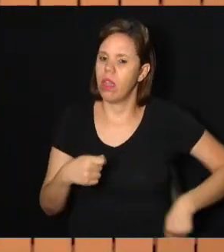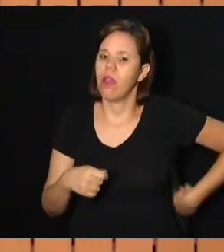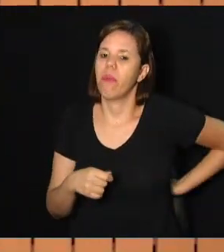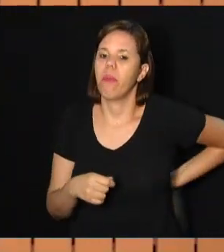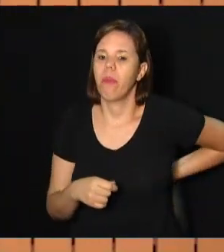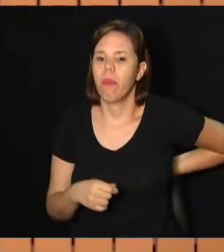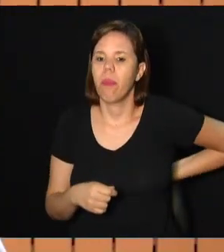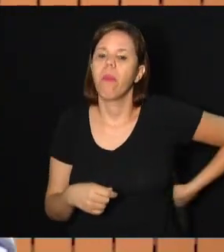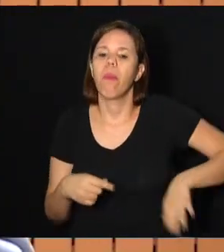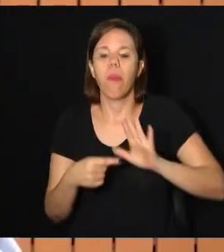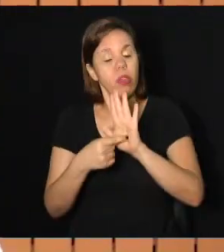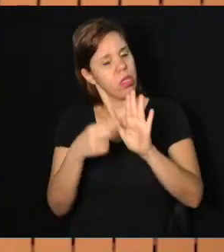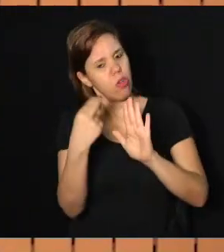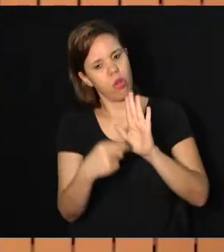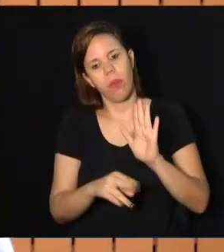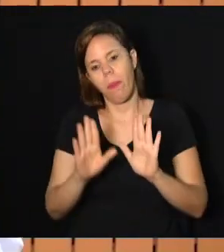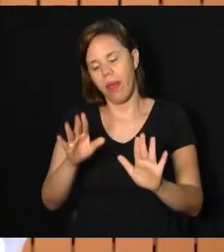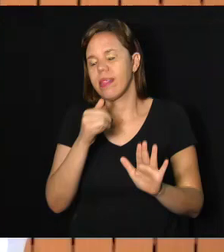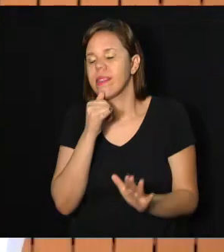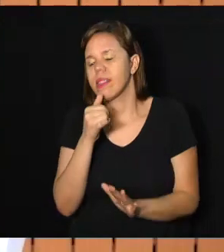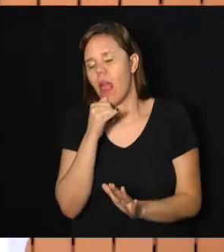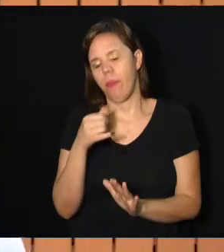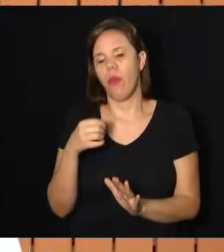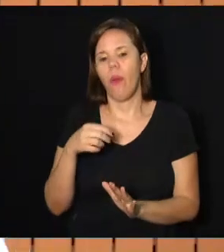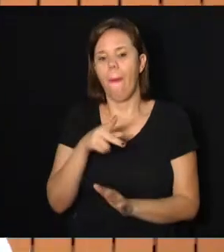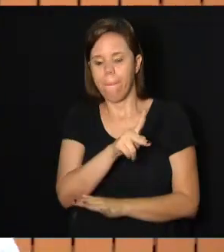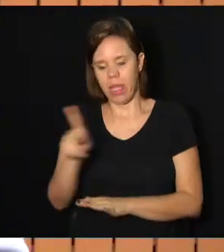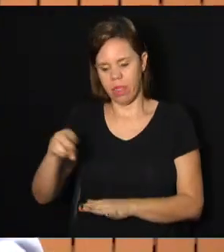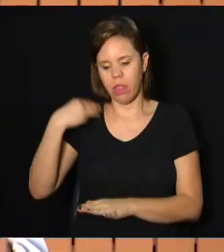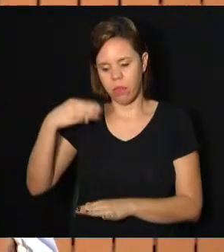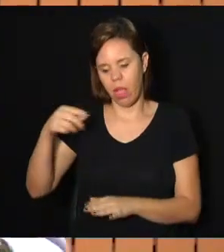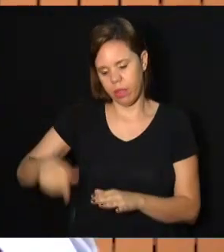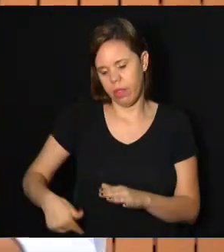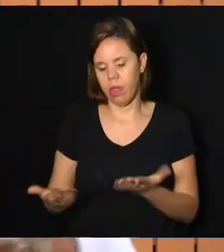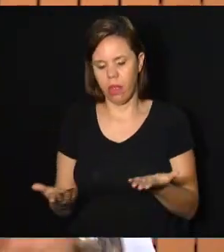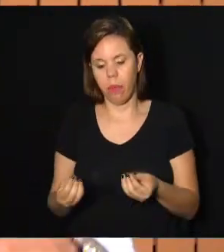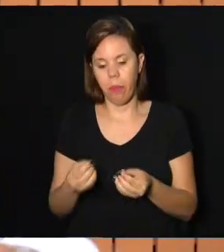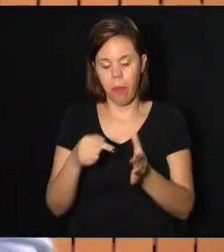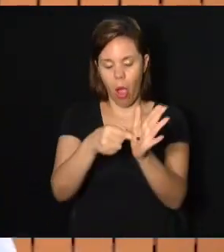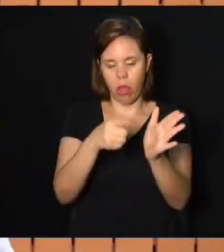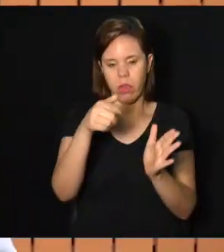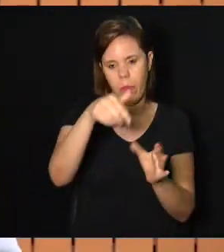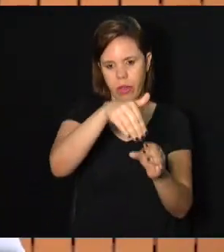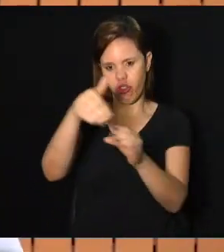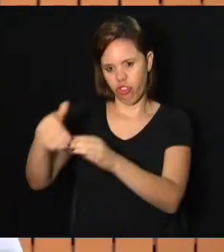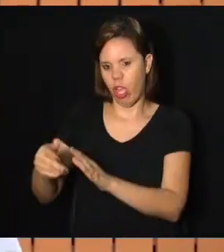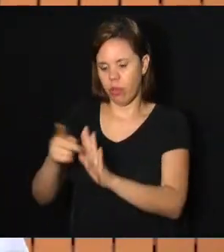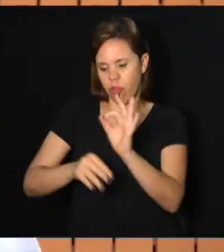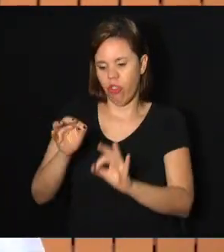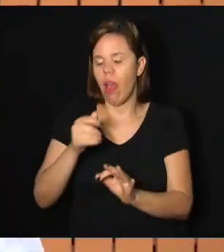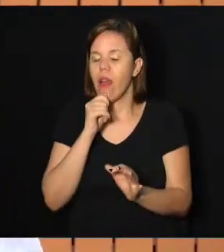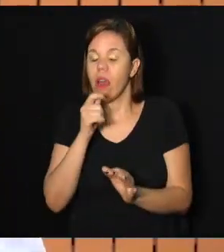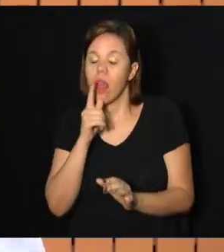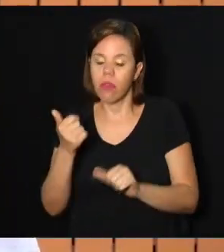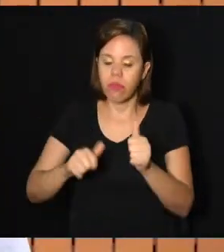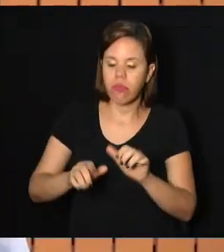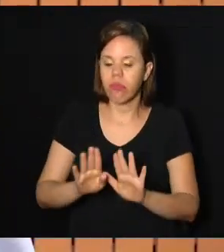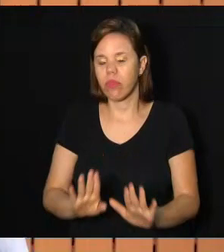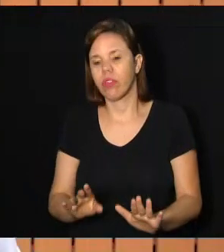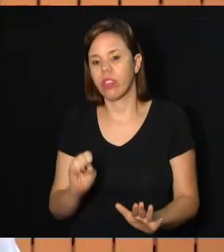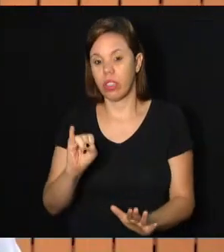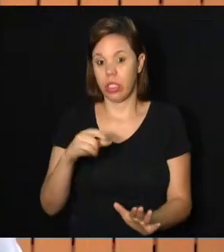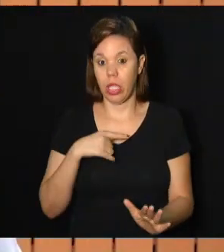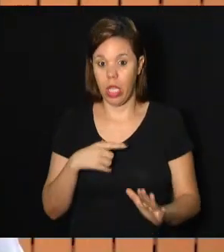o presidente da Casa coloca em votação um projeto. Em razão do regimento interno não exigir a